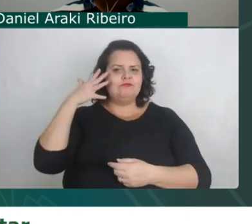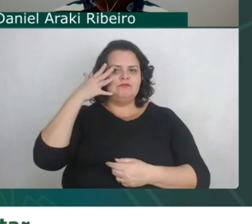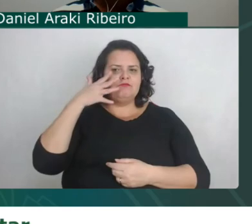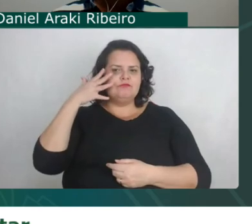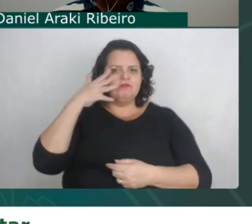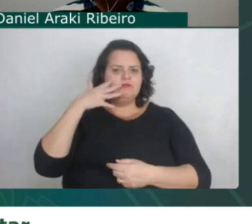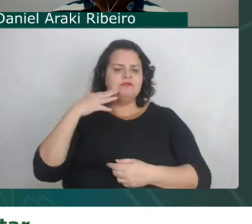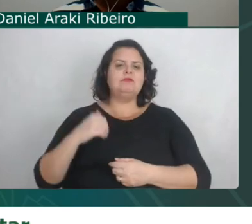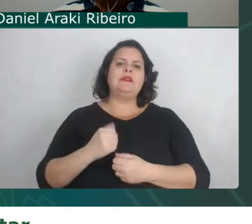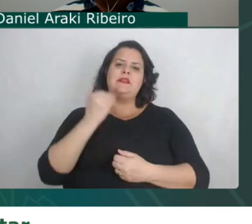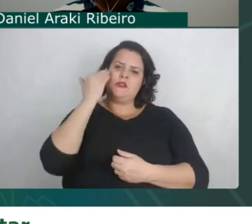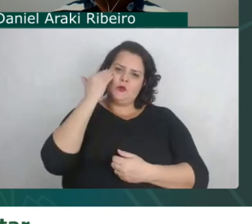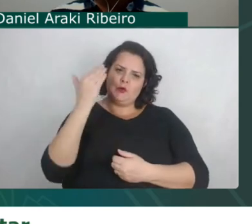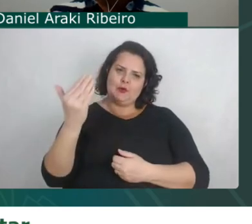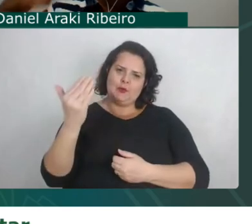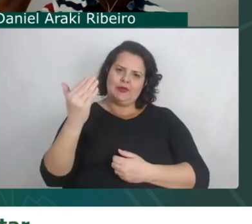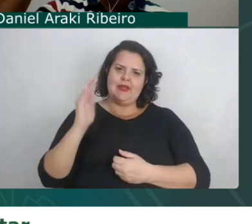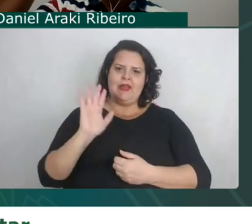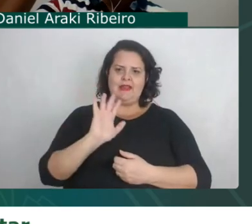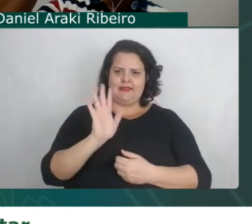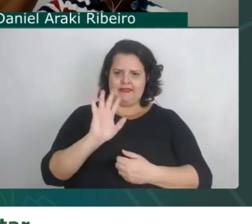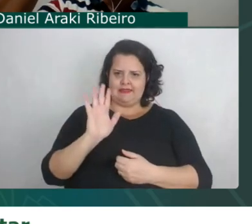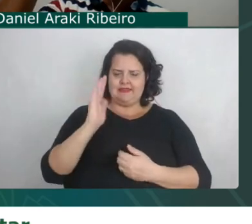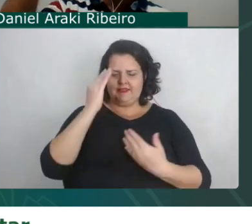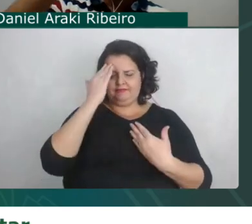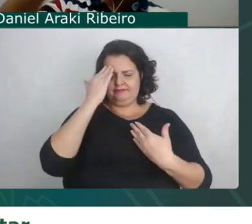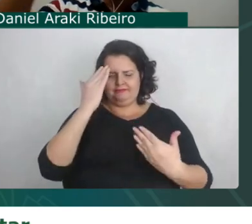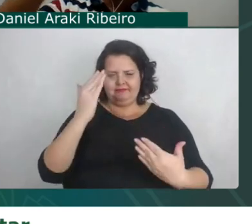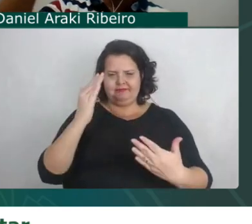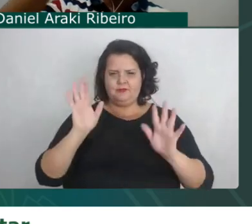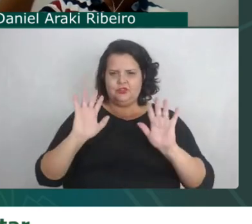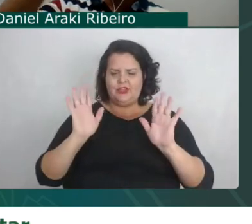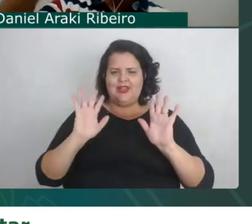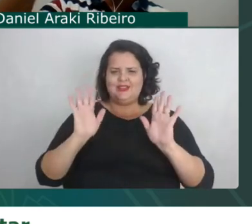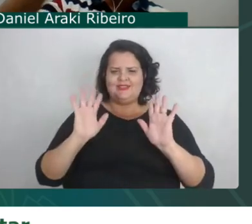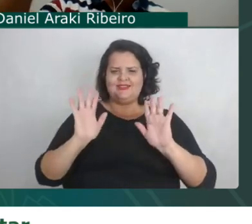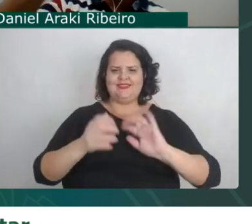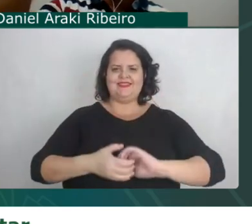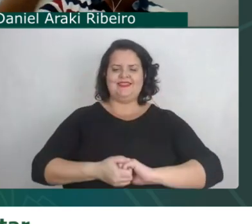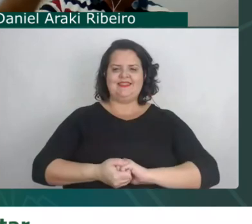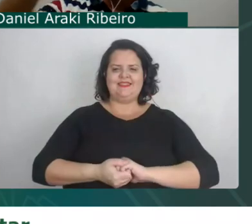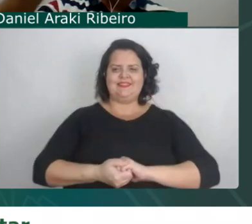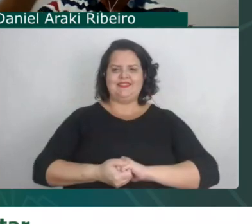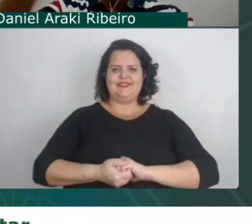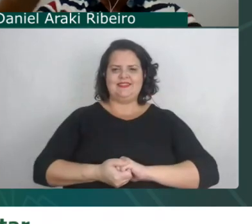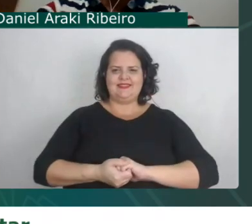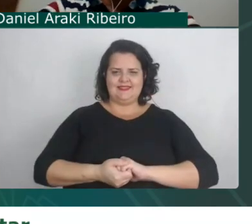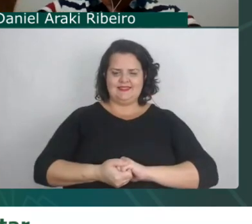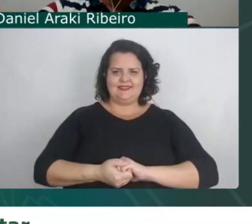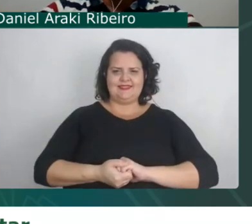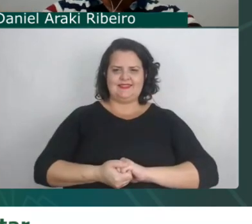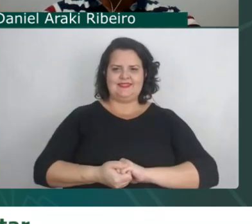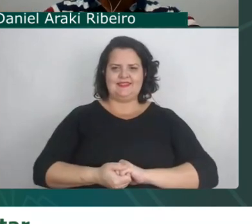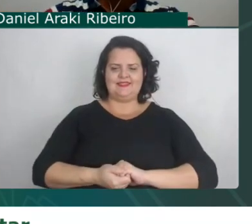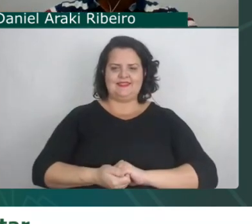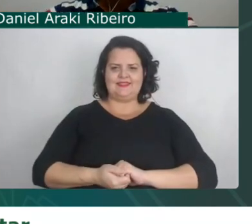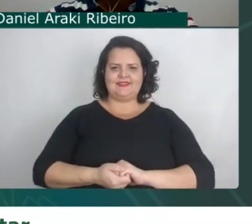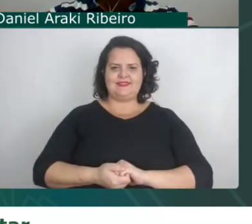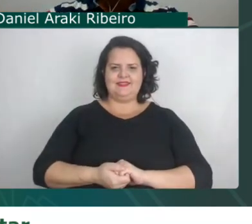Muito obrigado, Deise, Daniel, Camilo. Tchau, tchau. Obrigado. Tchau, Gustavo. Tchau, David.